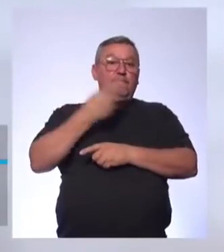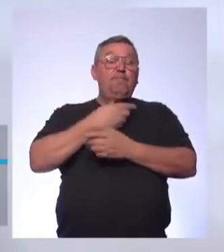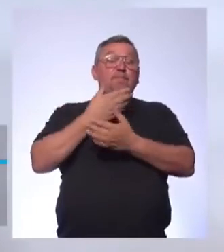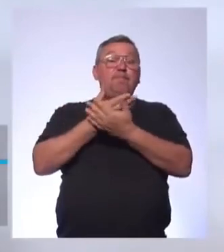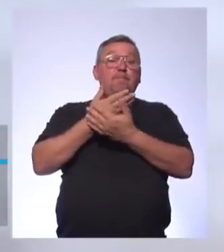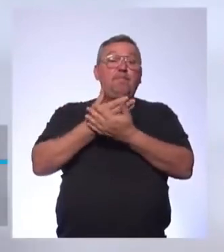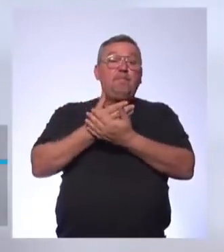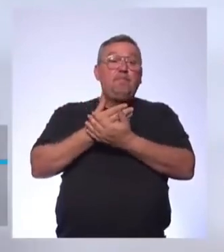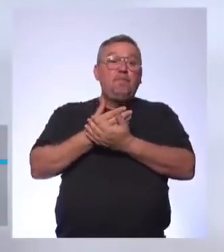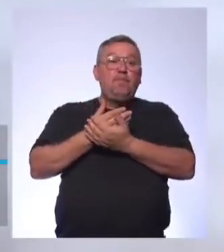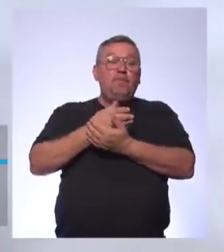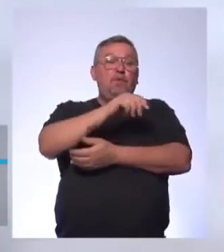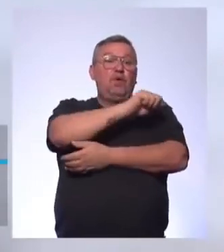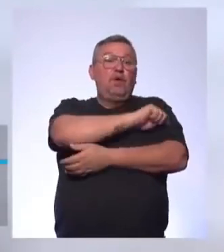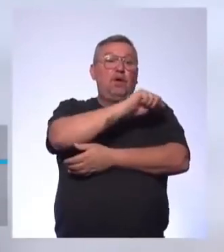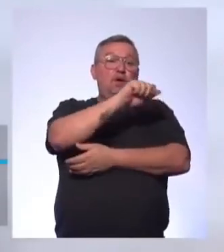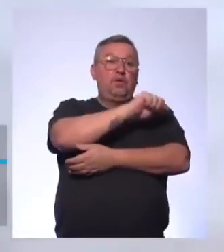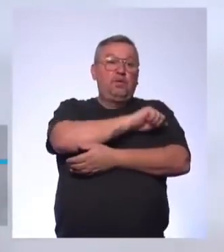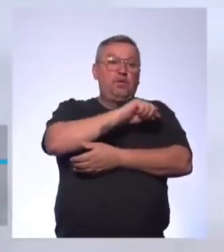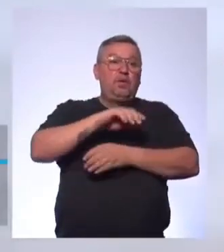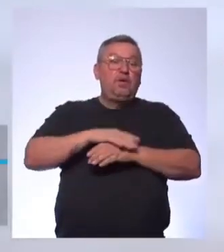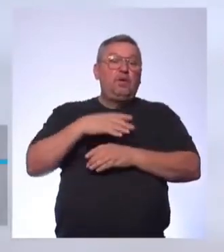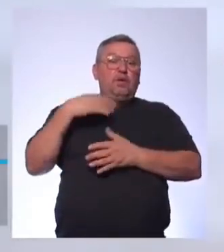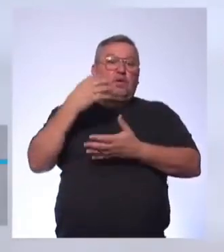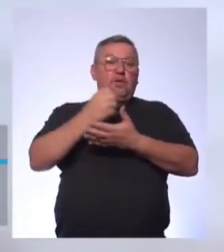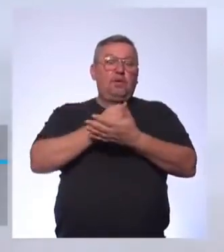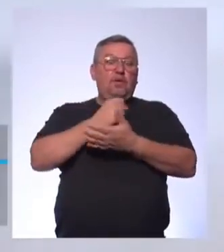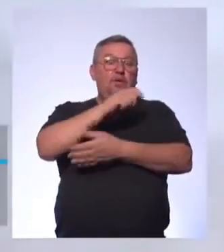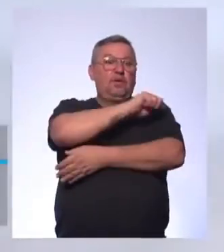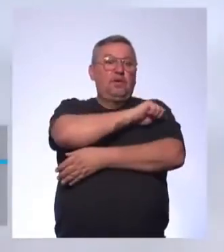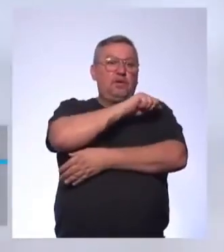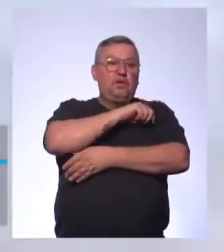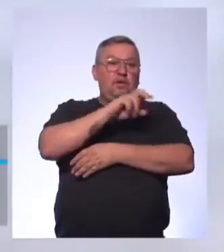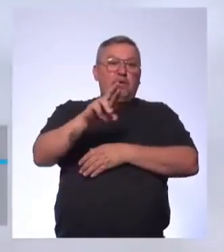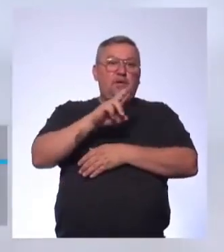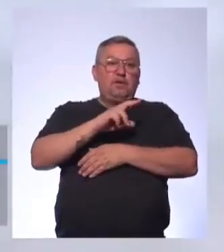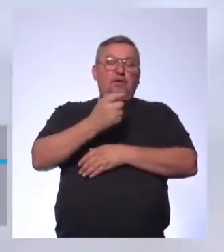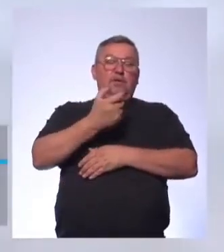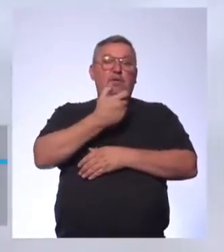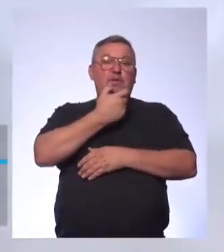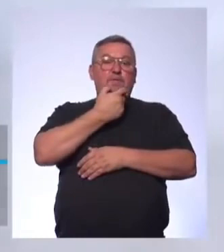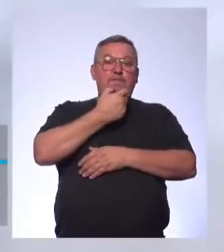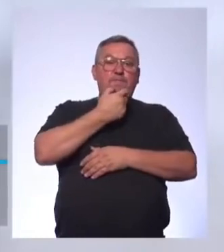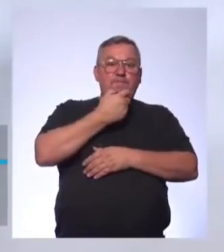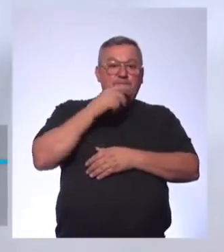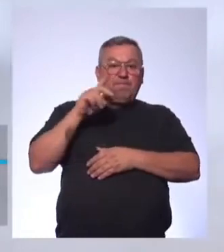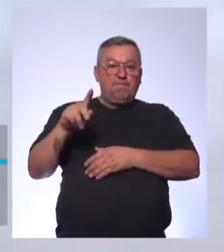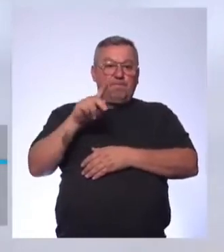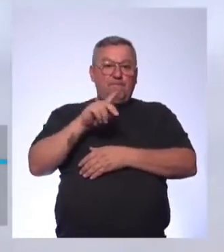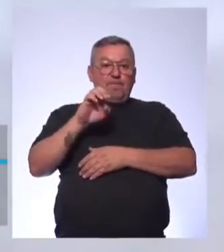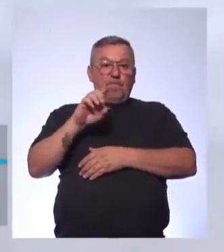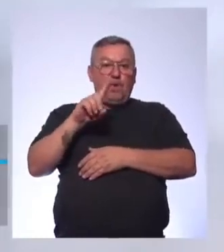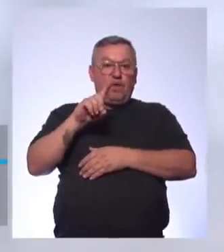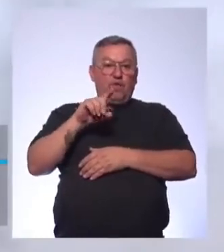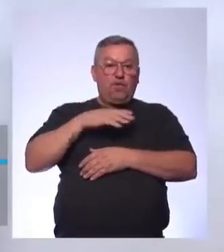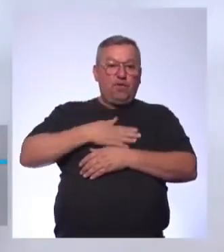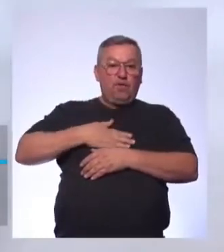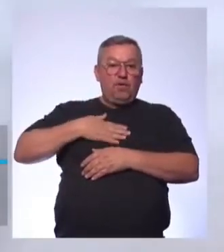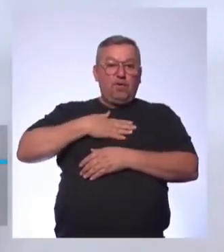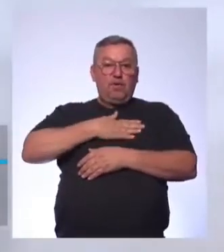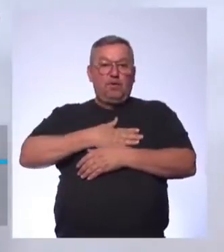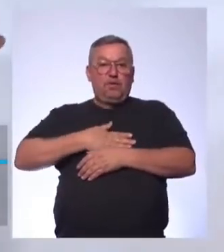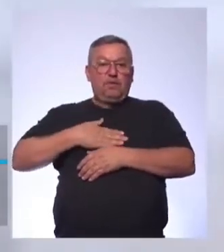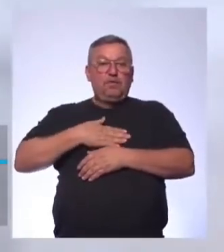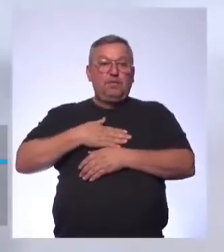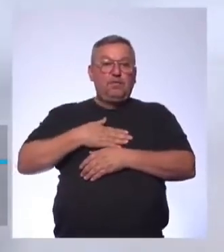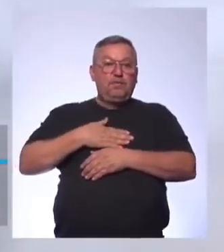aula. E os alunos, né? Eu peguei os alunos que deram respostas grandes, como o professor Ed gosta, todas numa interação